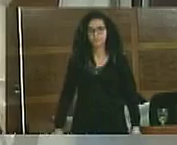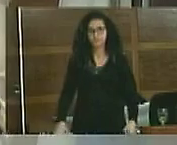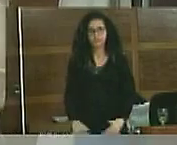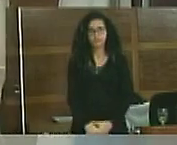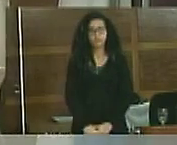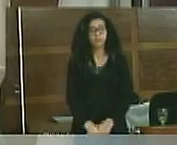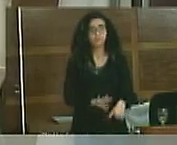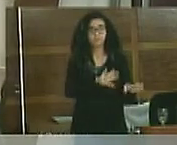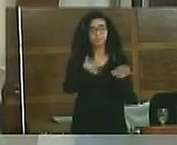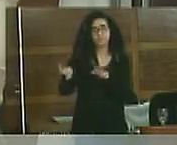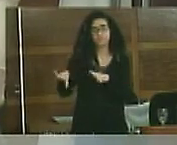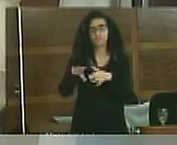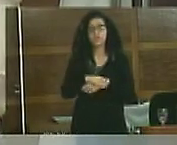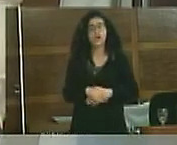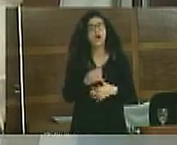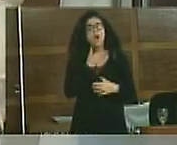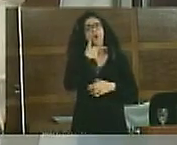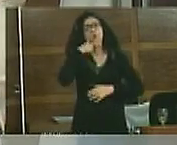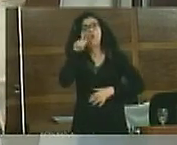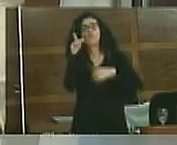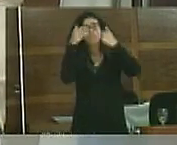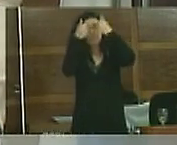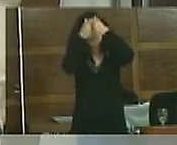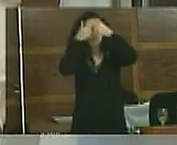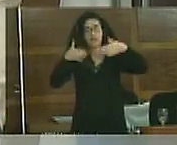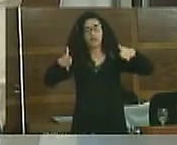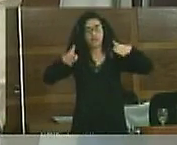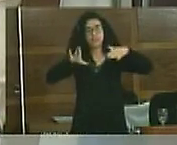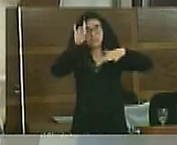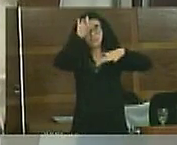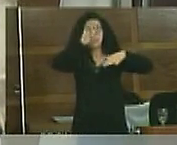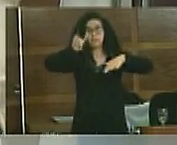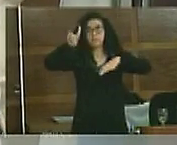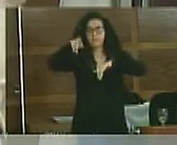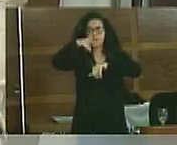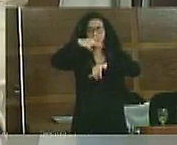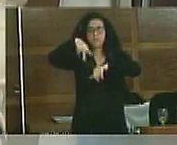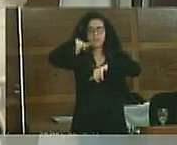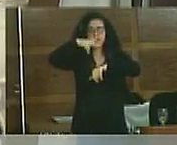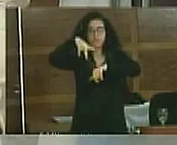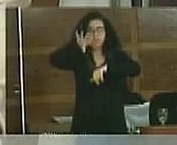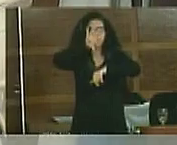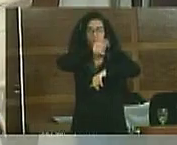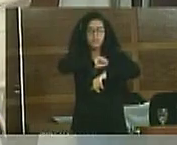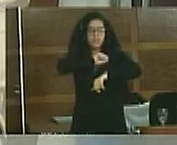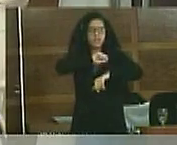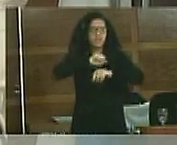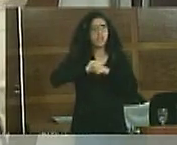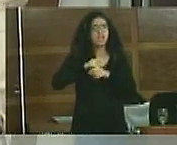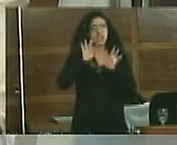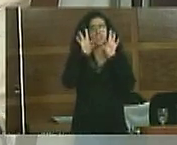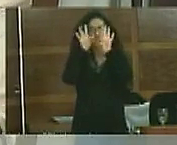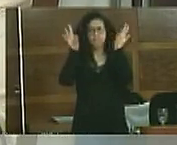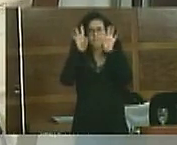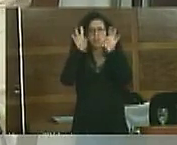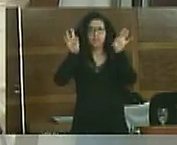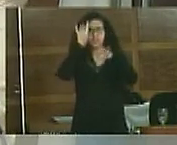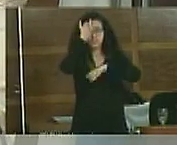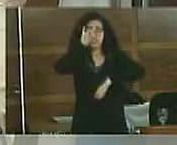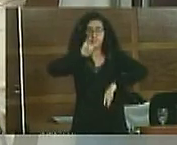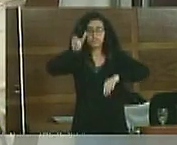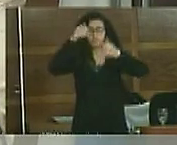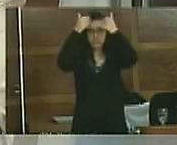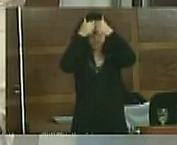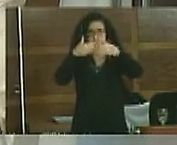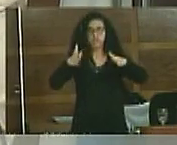Bom, ontem foi a abertura da Semana da Pátria. E na minha fala, na abertura da Semana da Pátria,